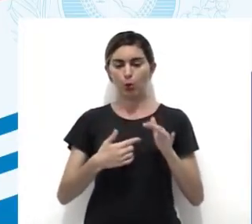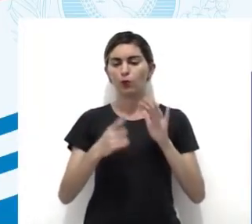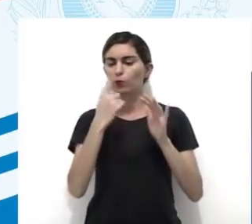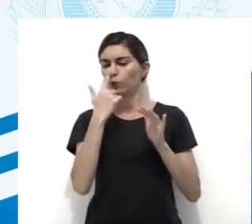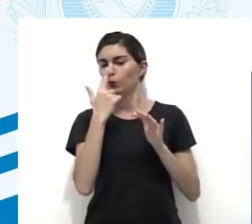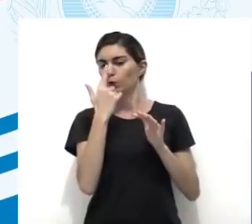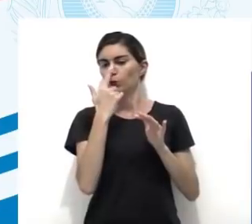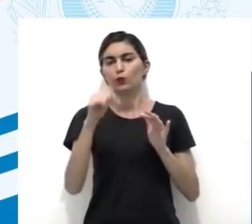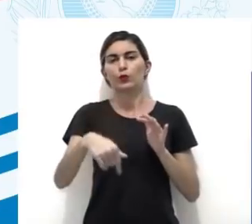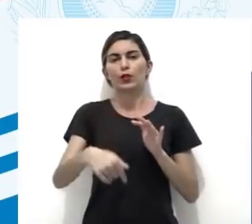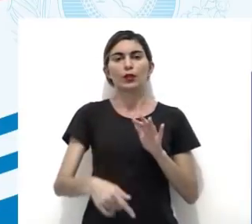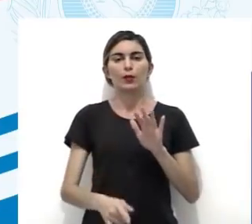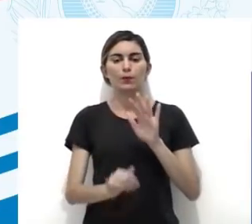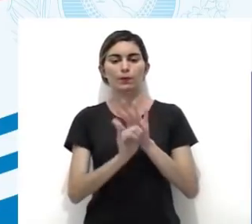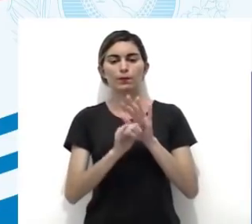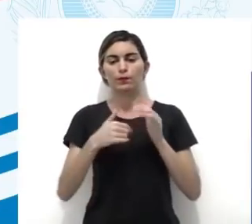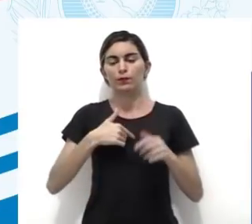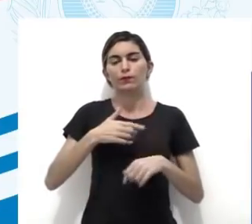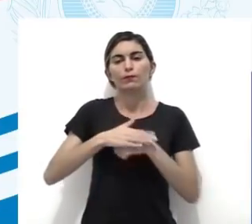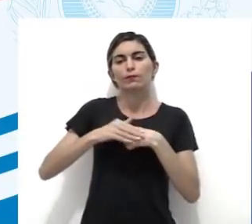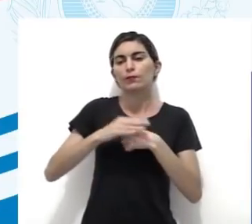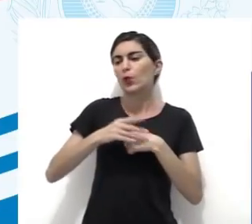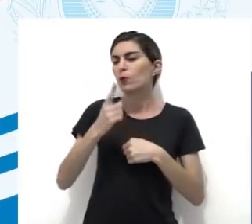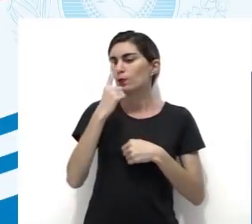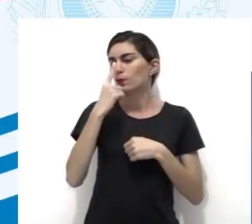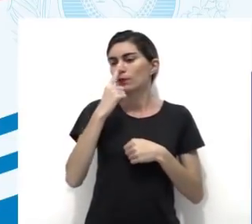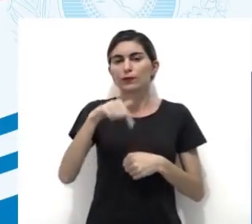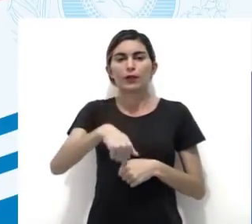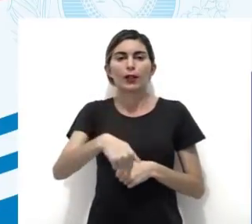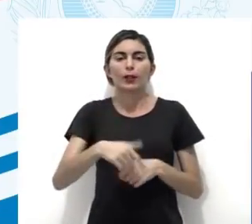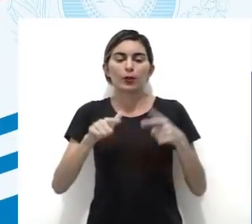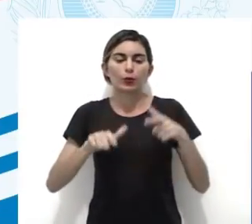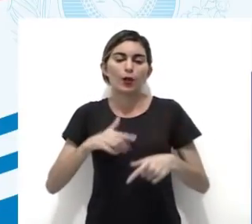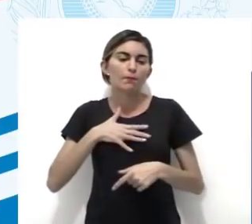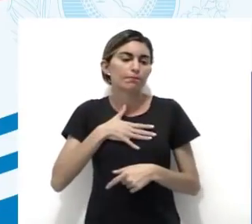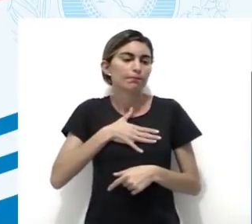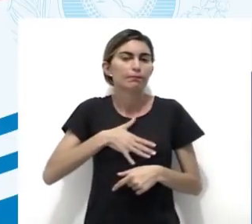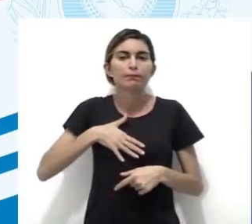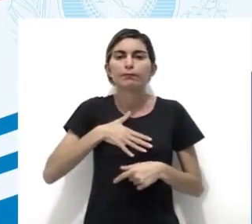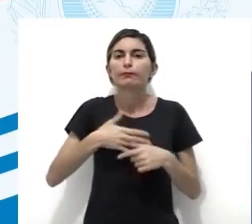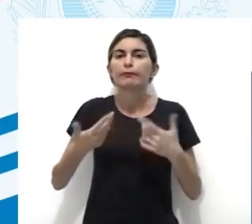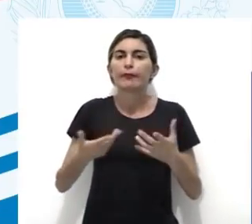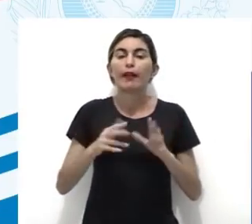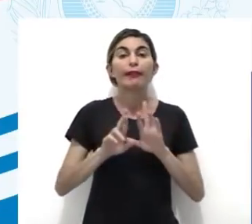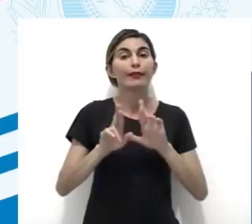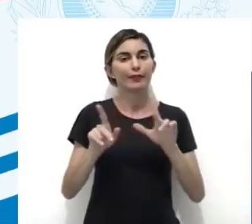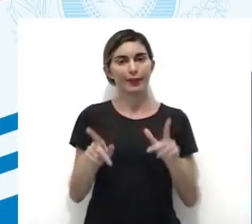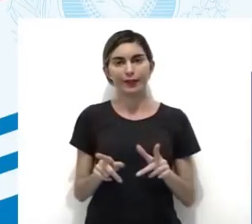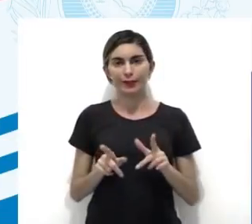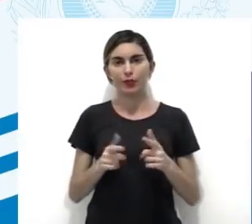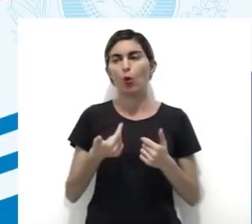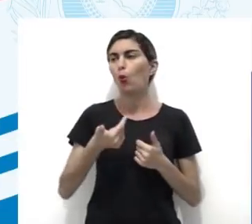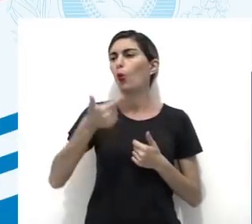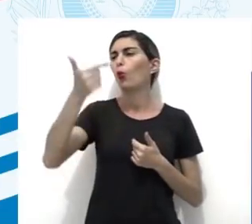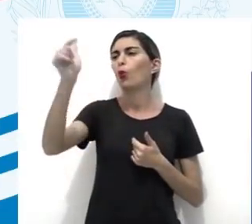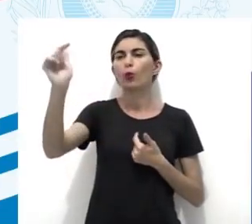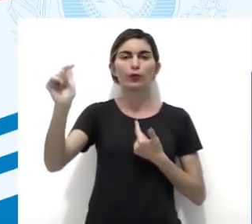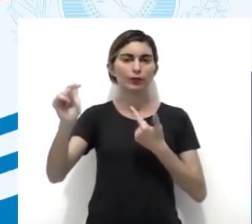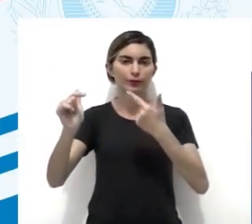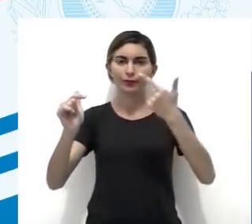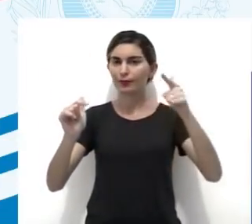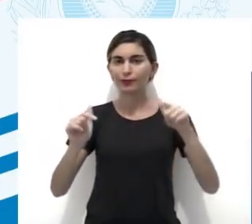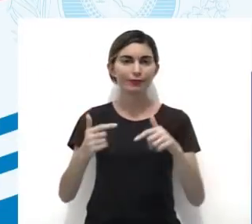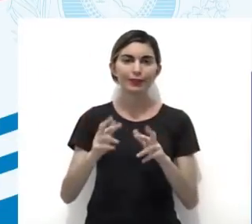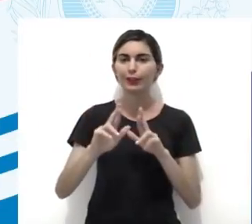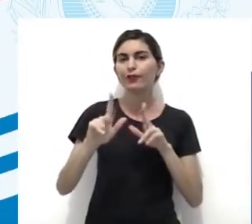aquele lugar, então estabeleço laços afetivos com aquele lugar. O local vai dar esse diferencial, né? O que em outras escalas